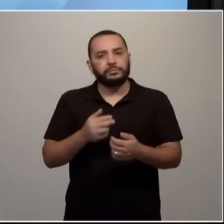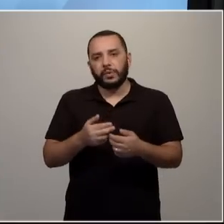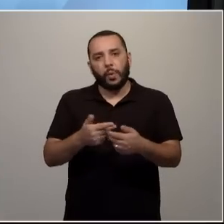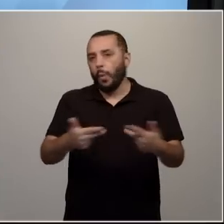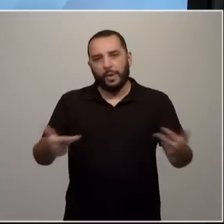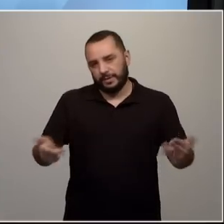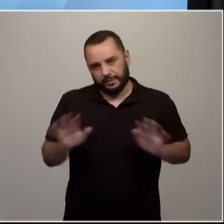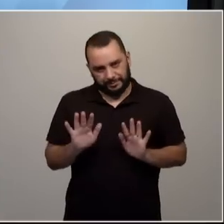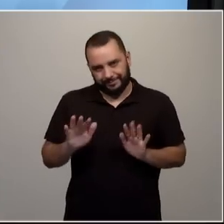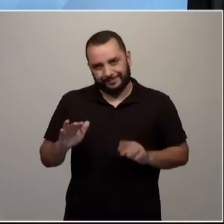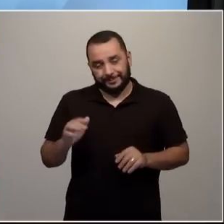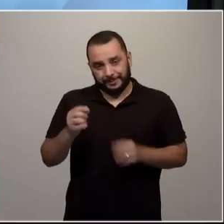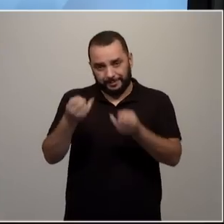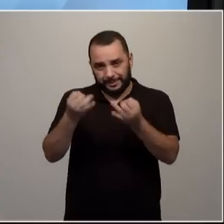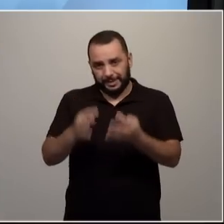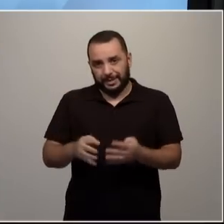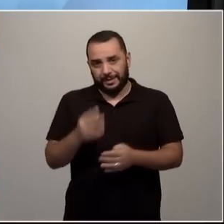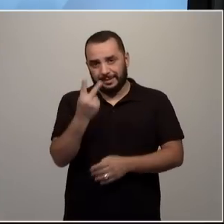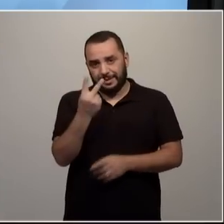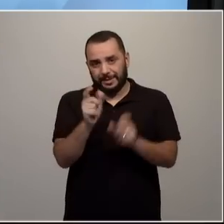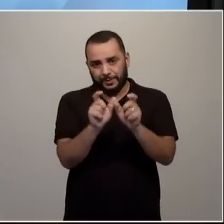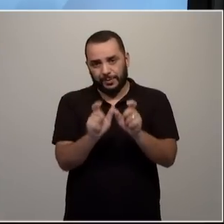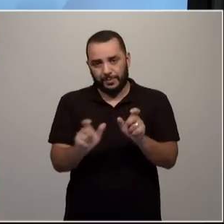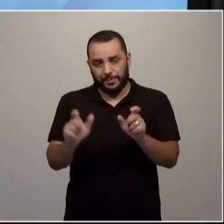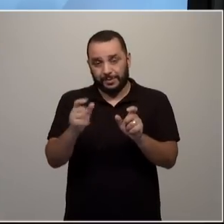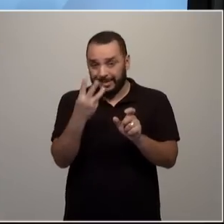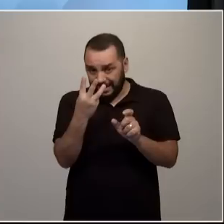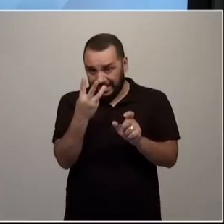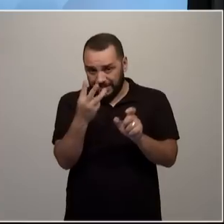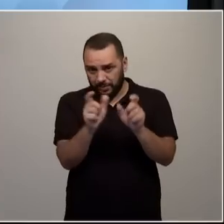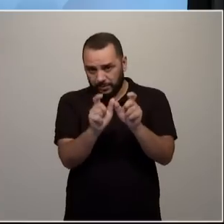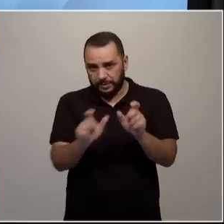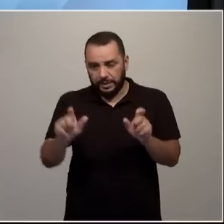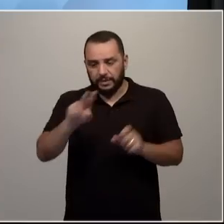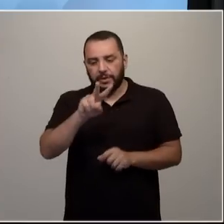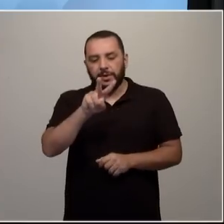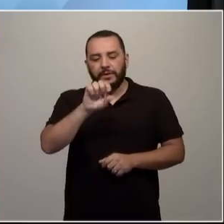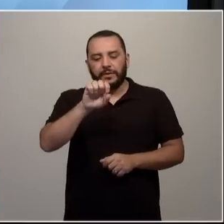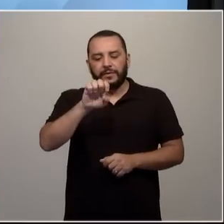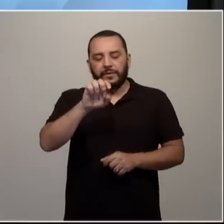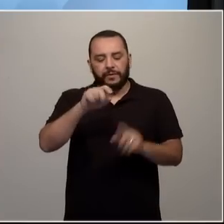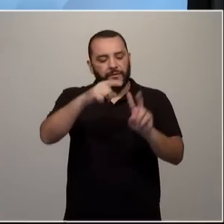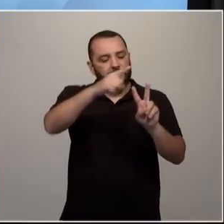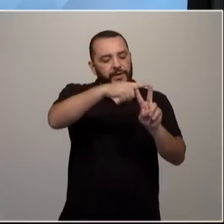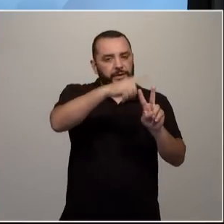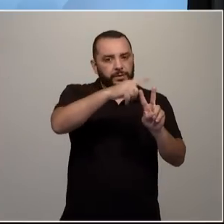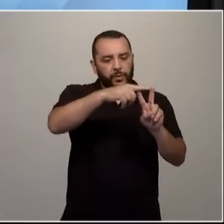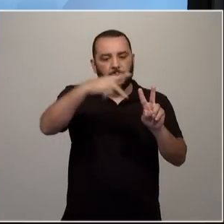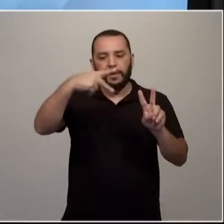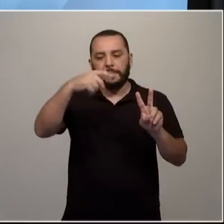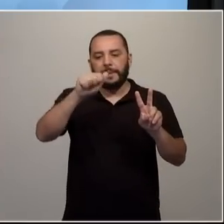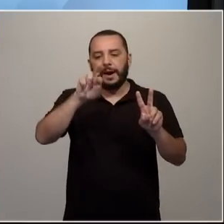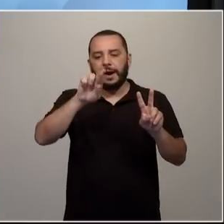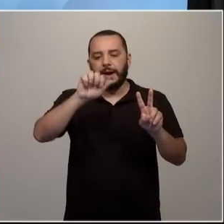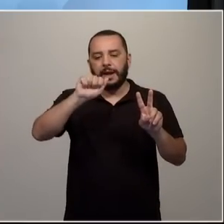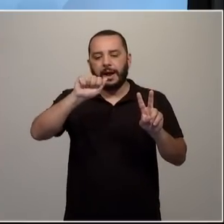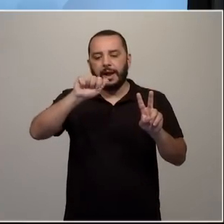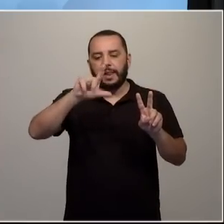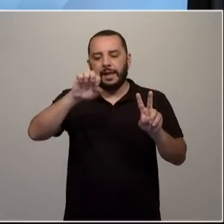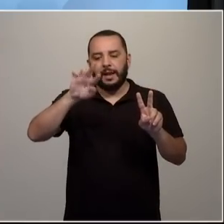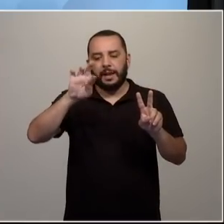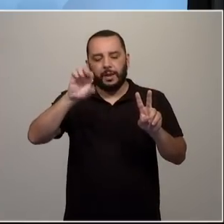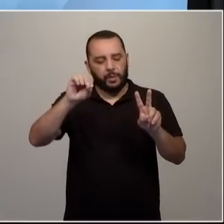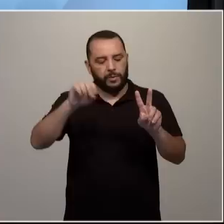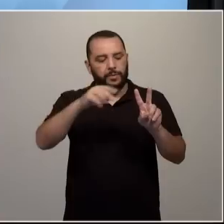viu na disciplina. 2 vetores serem paralelos, 2 vetores serem perpendiculares